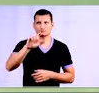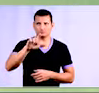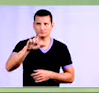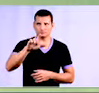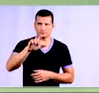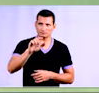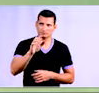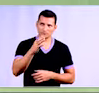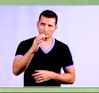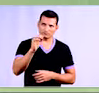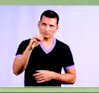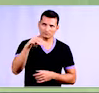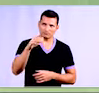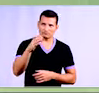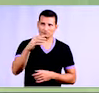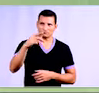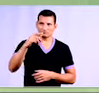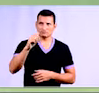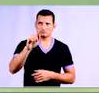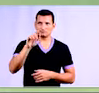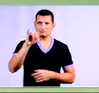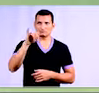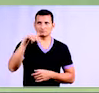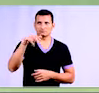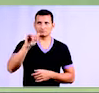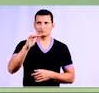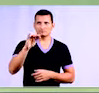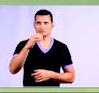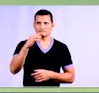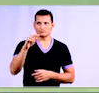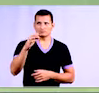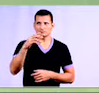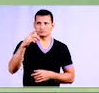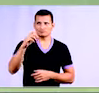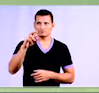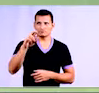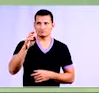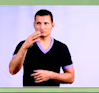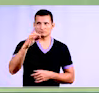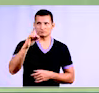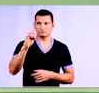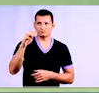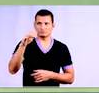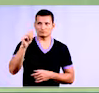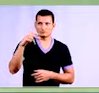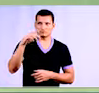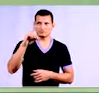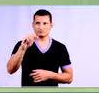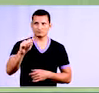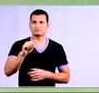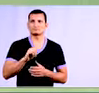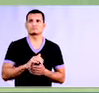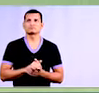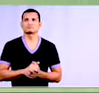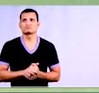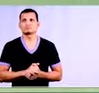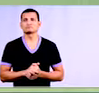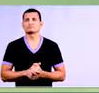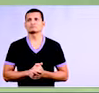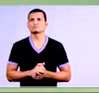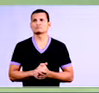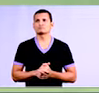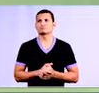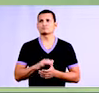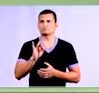mais o conhecimento sobre memória virtual. A paginação por demanda,